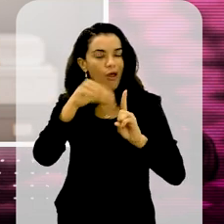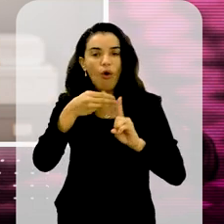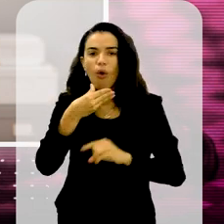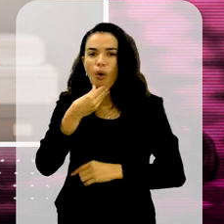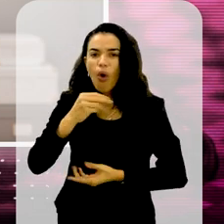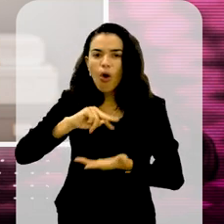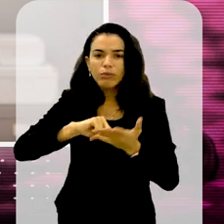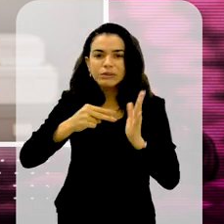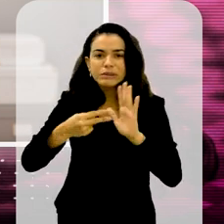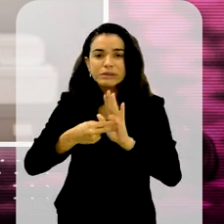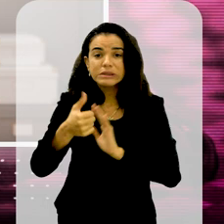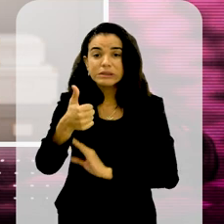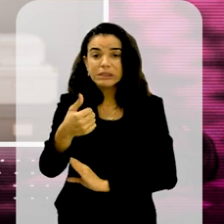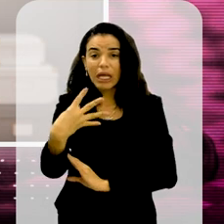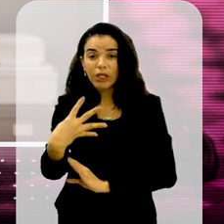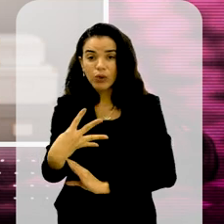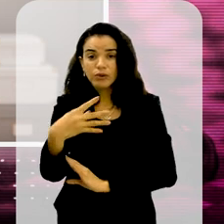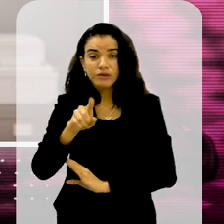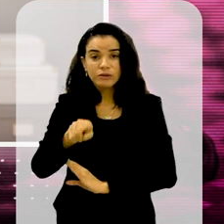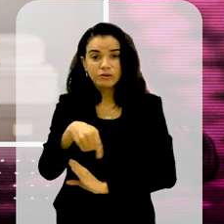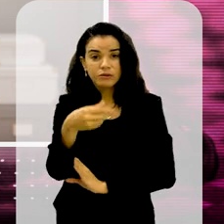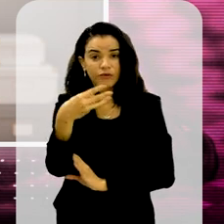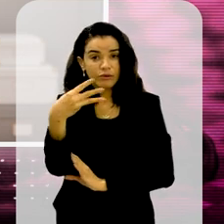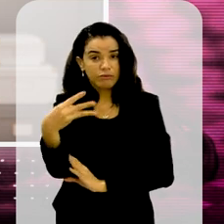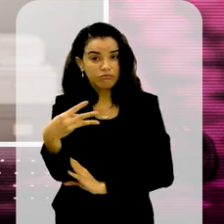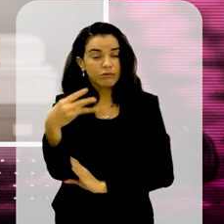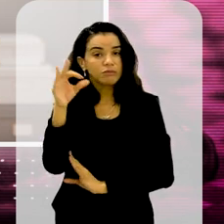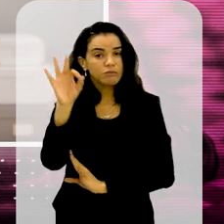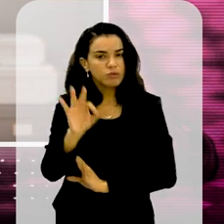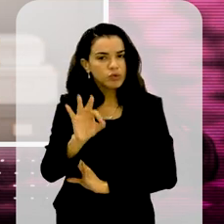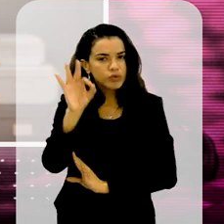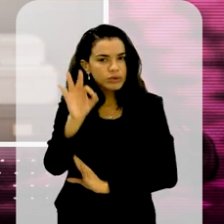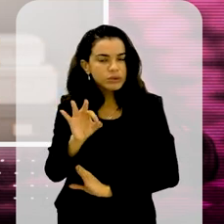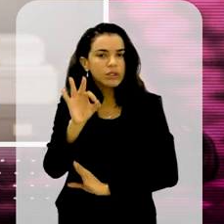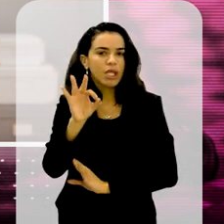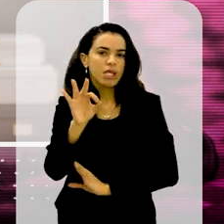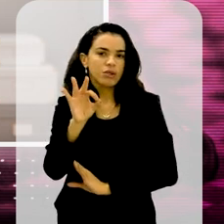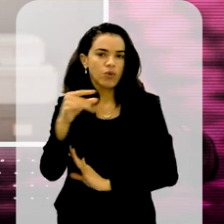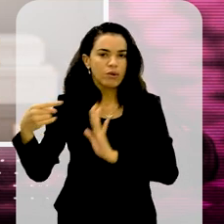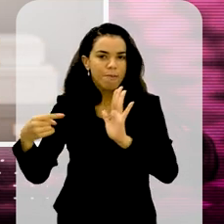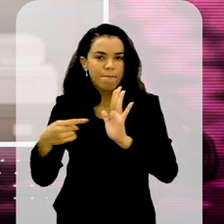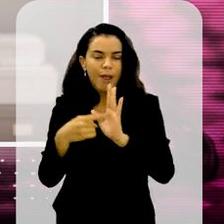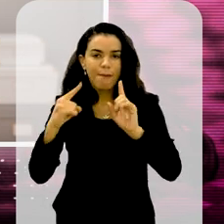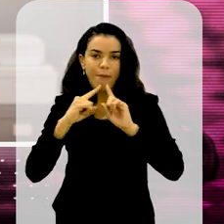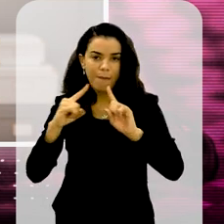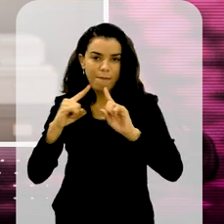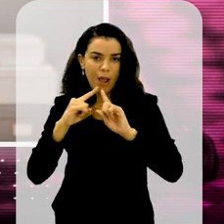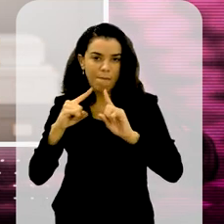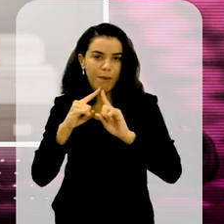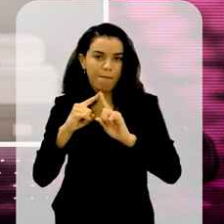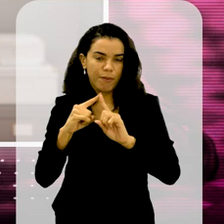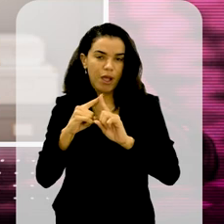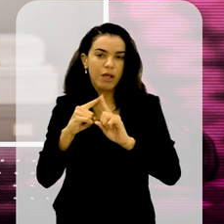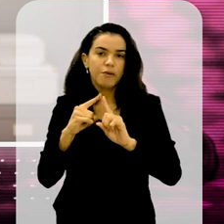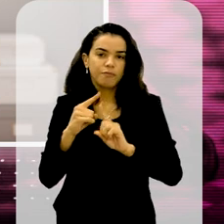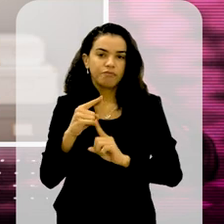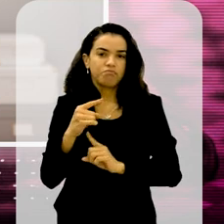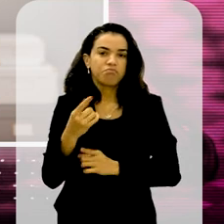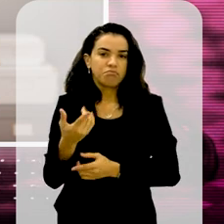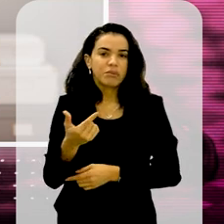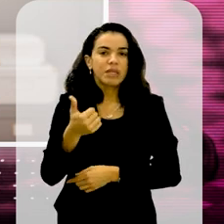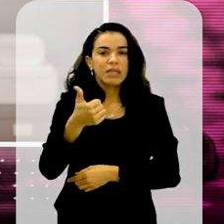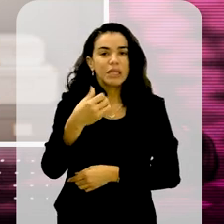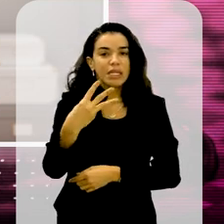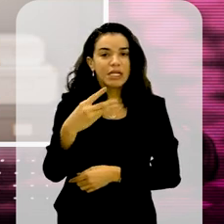eles representam apenas 14,3% de todas as ocorrências, né, no último ano, 13,5